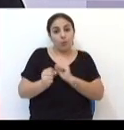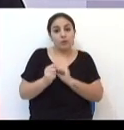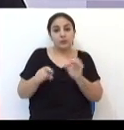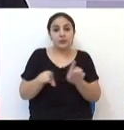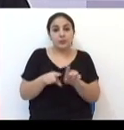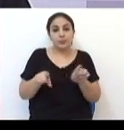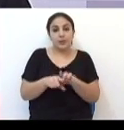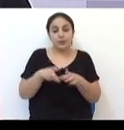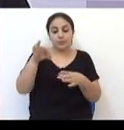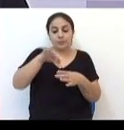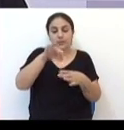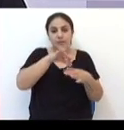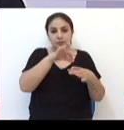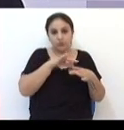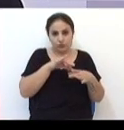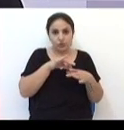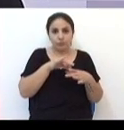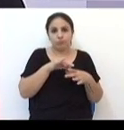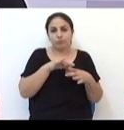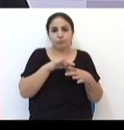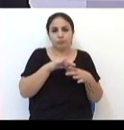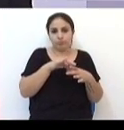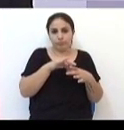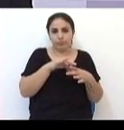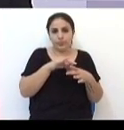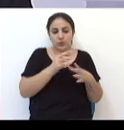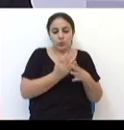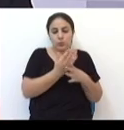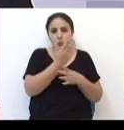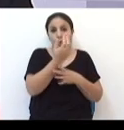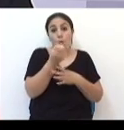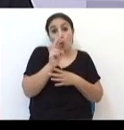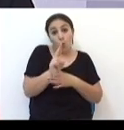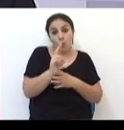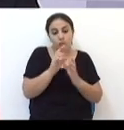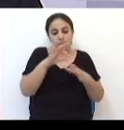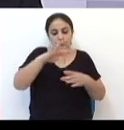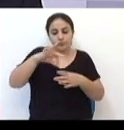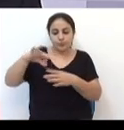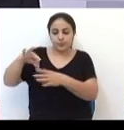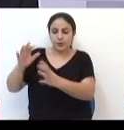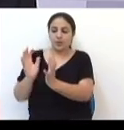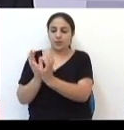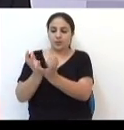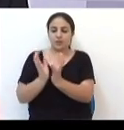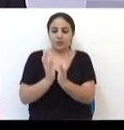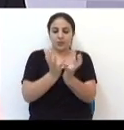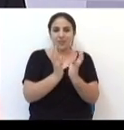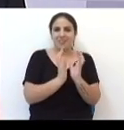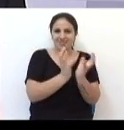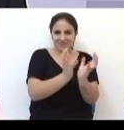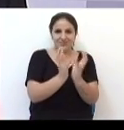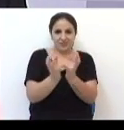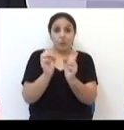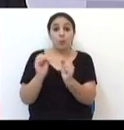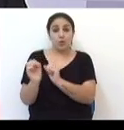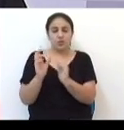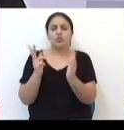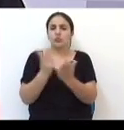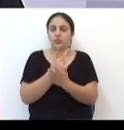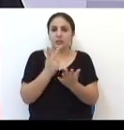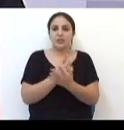também possa ser de plantio de pequenas mudas e também de uma horta orgânica, que são coisas que já